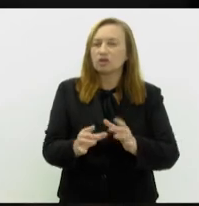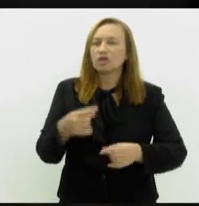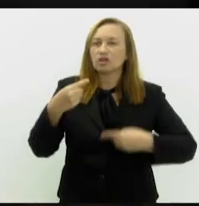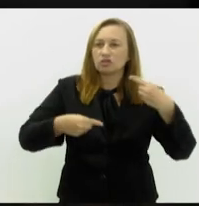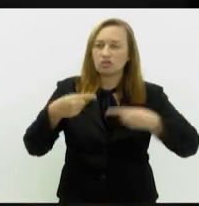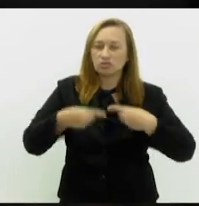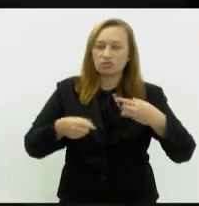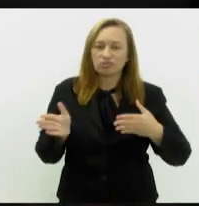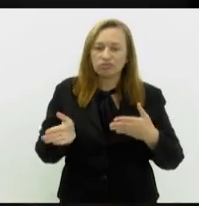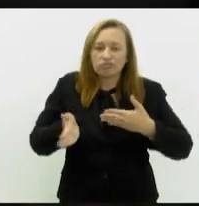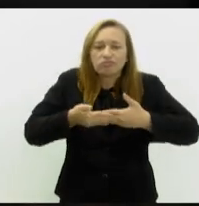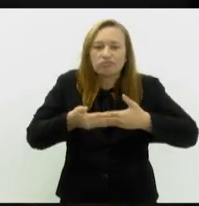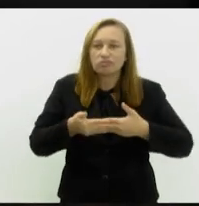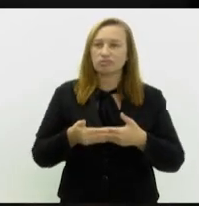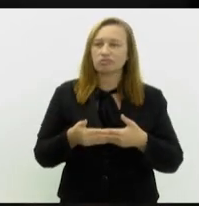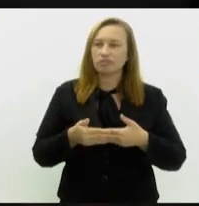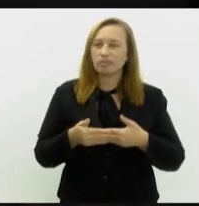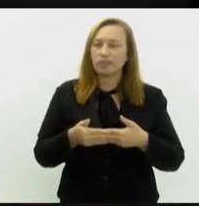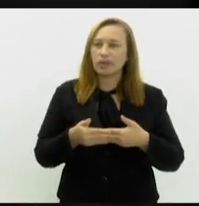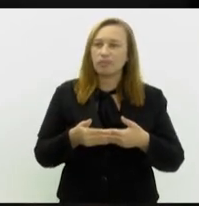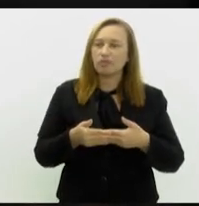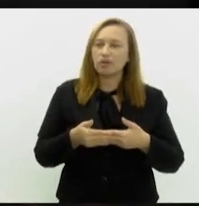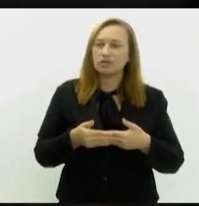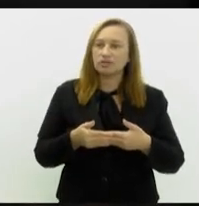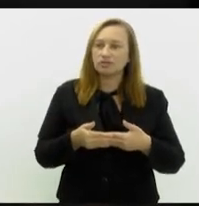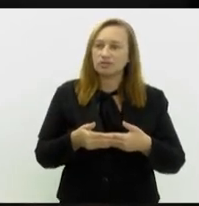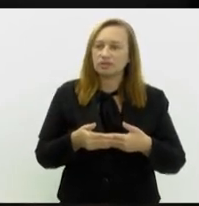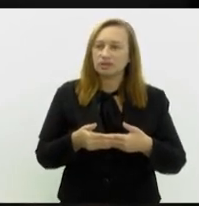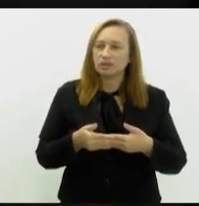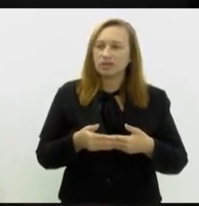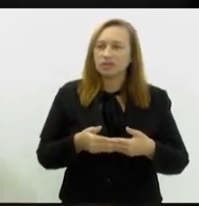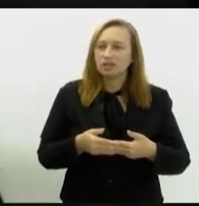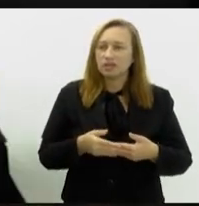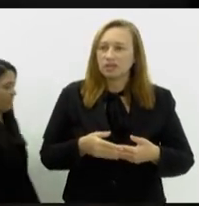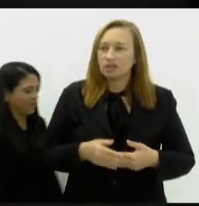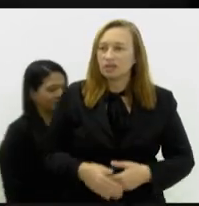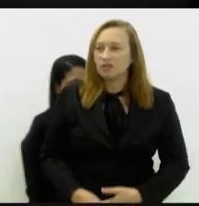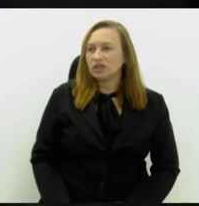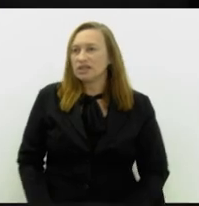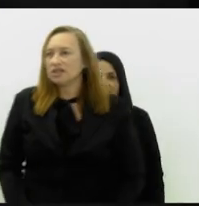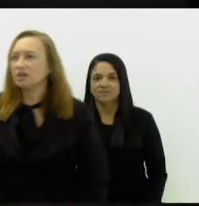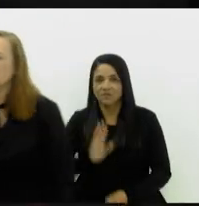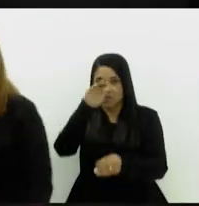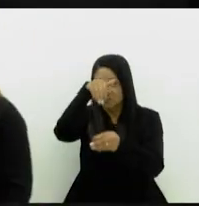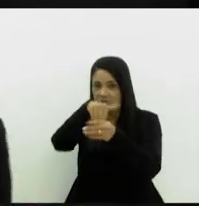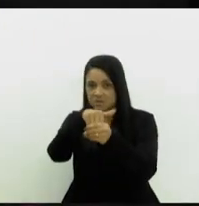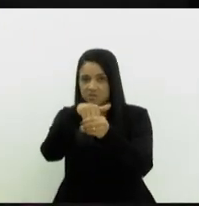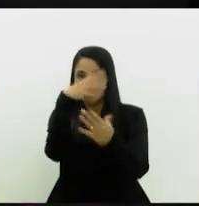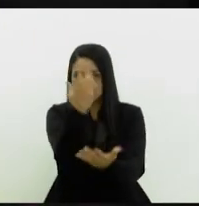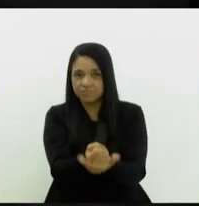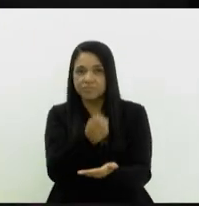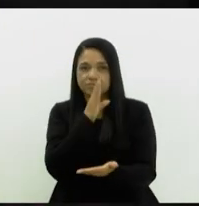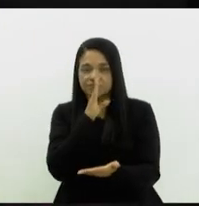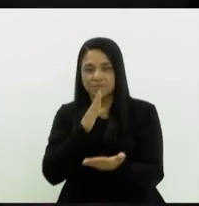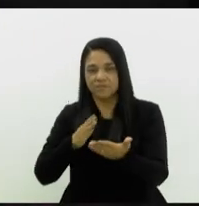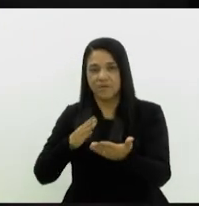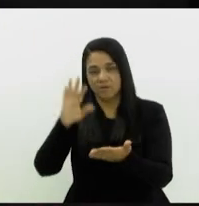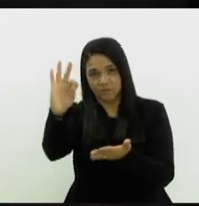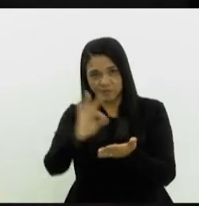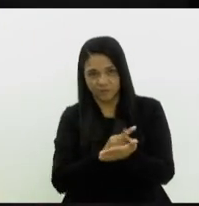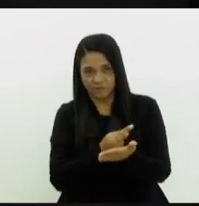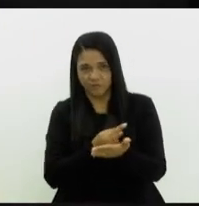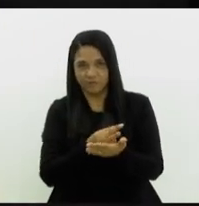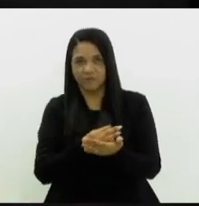discussão, não havendo quem queira discutir, encerrada a discussão. Em votação, senhores que aprovam, permaneçam como estão. Aprovado, vai